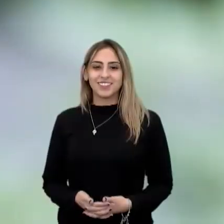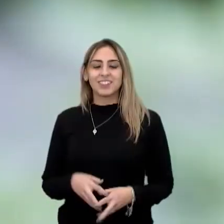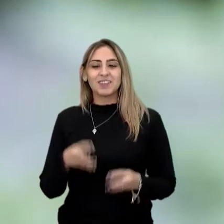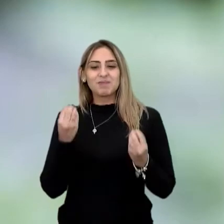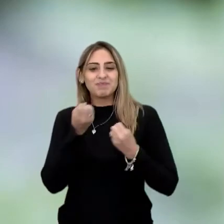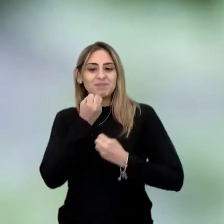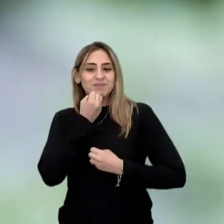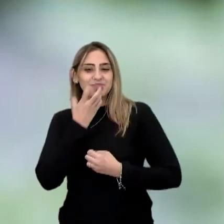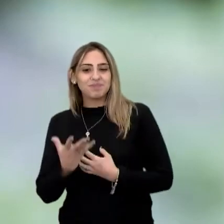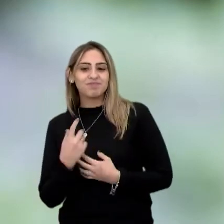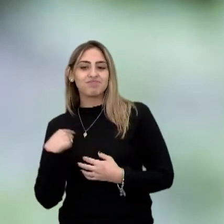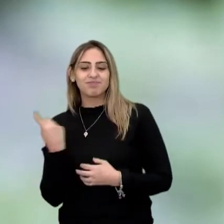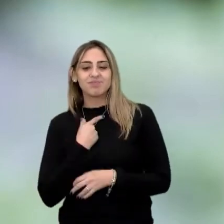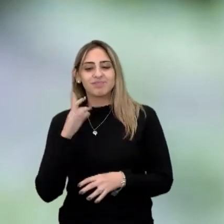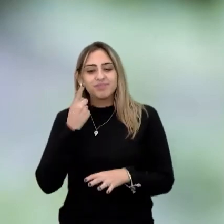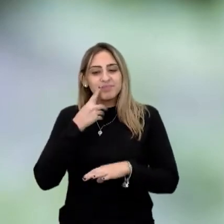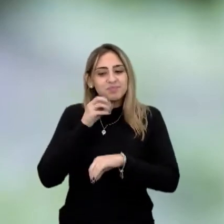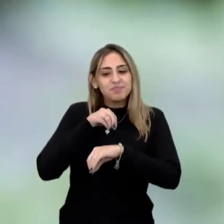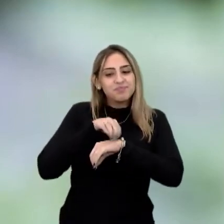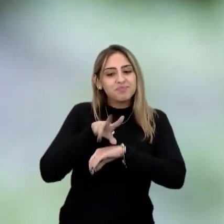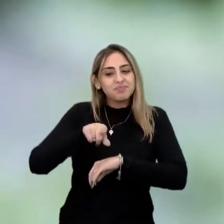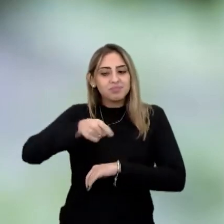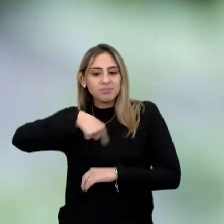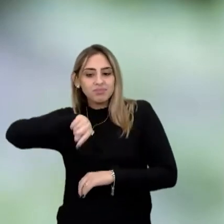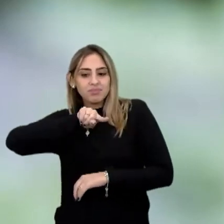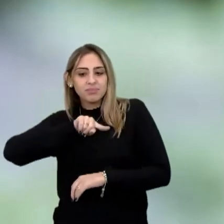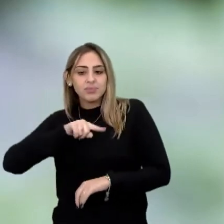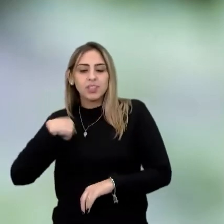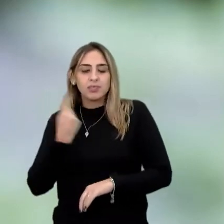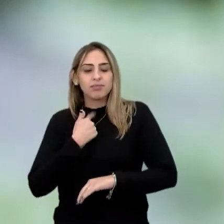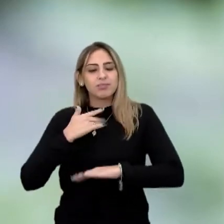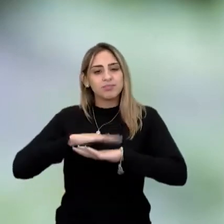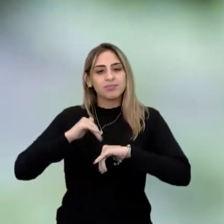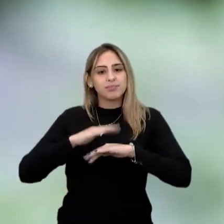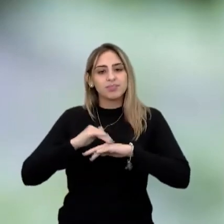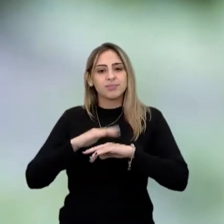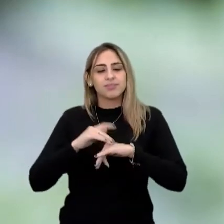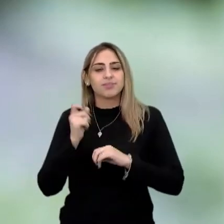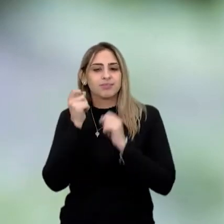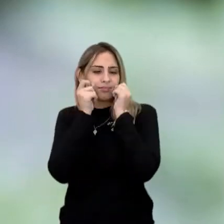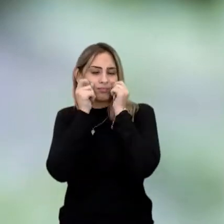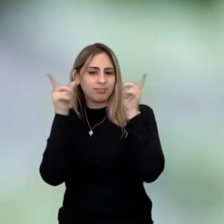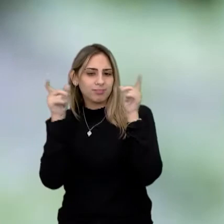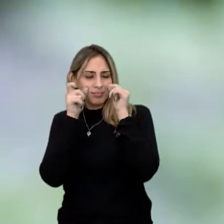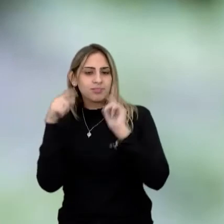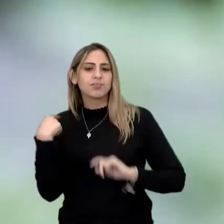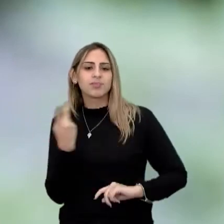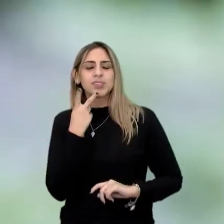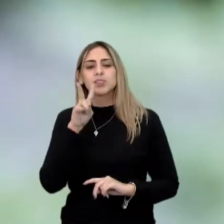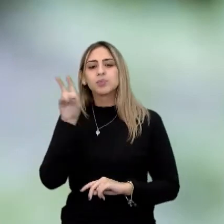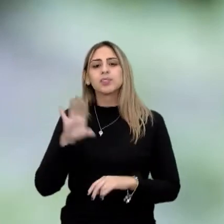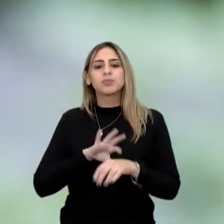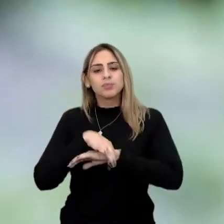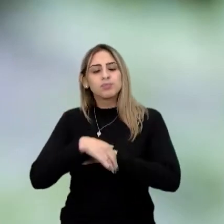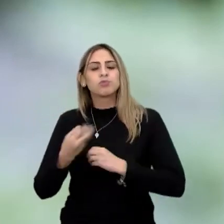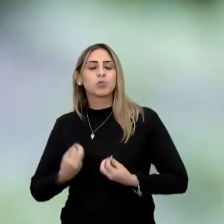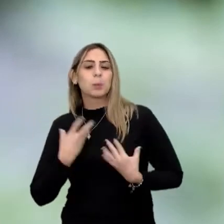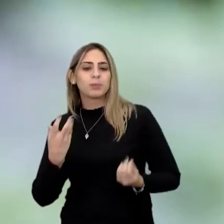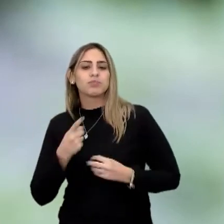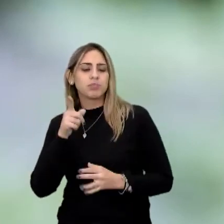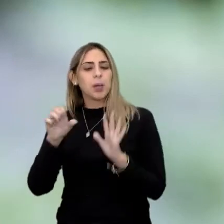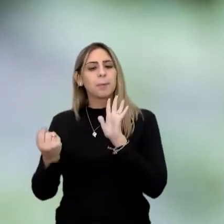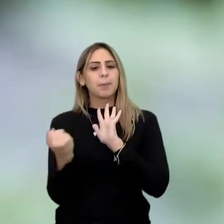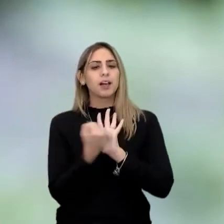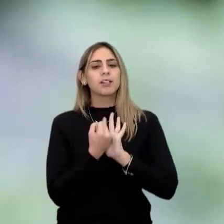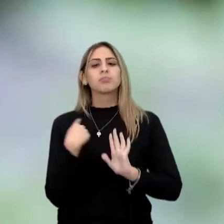Muito bem, então tivemos um recadinho aí, né, da nossa querida Hello Kitty, falando um pouco sobre segurança da informação e a relação da marca. Por que